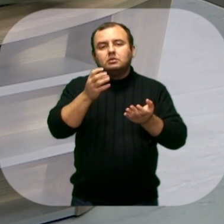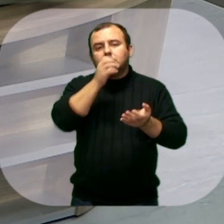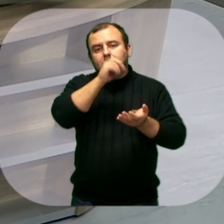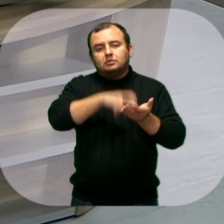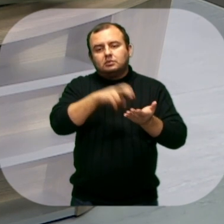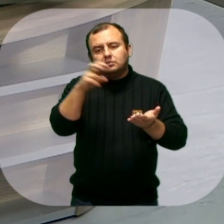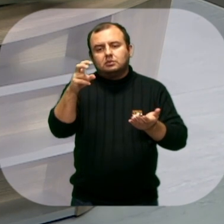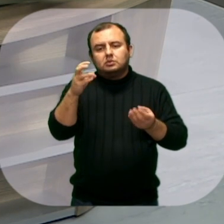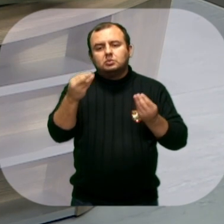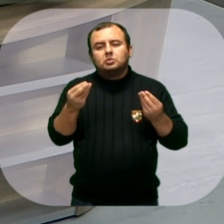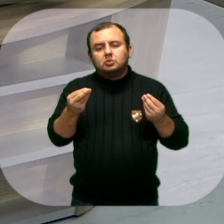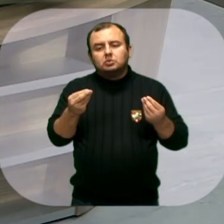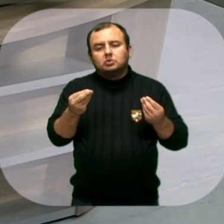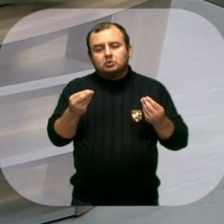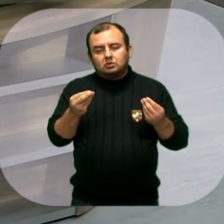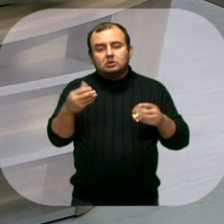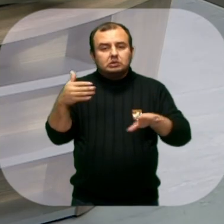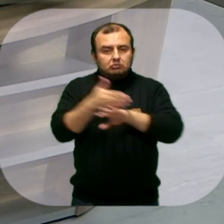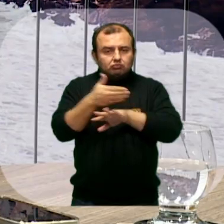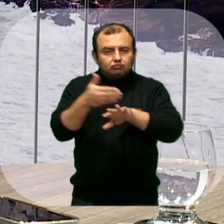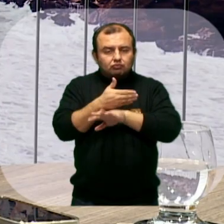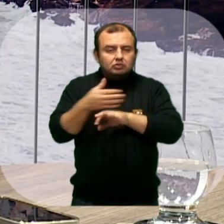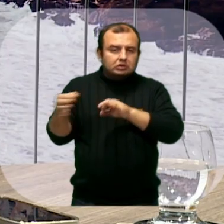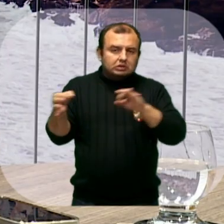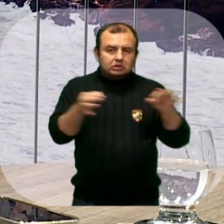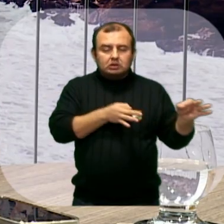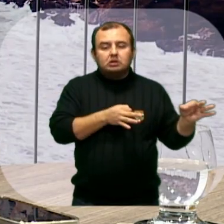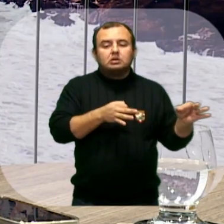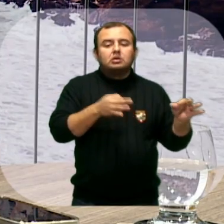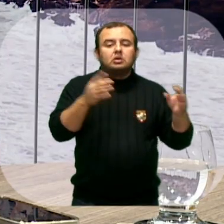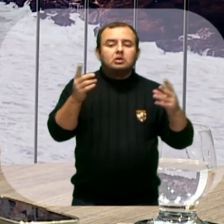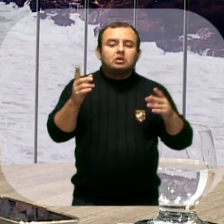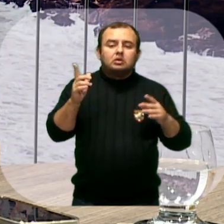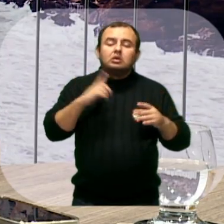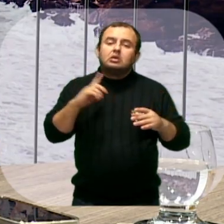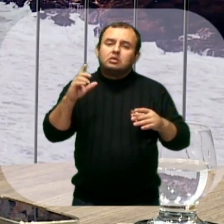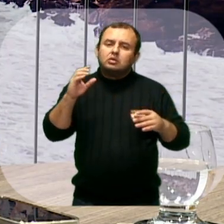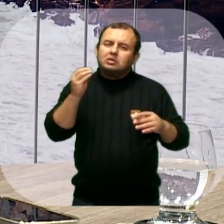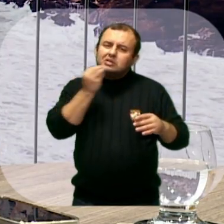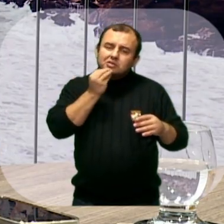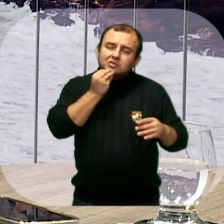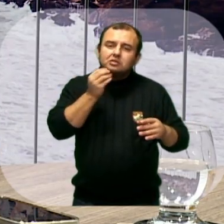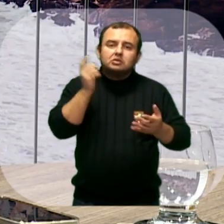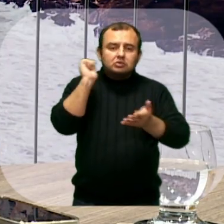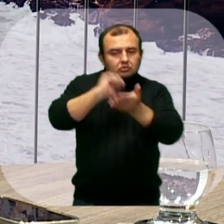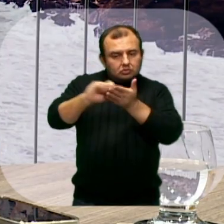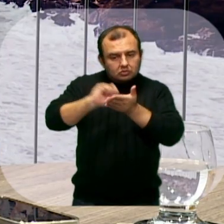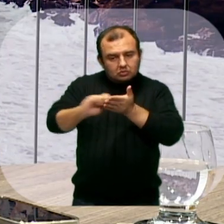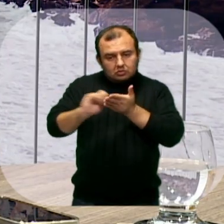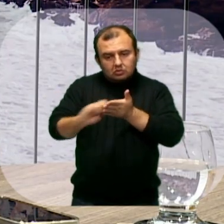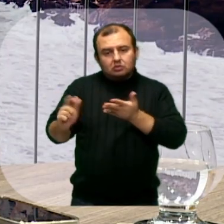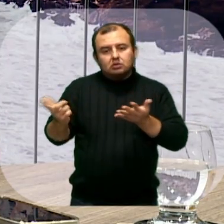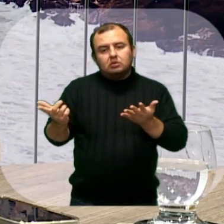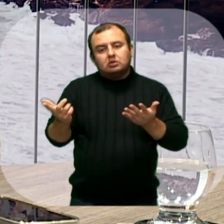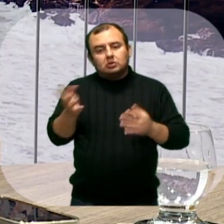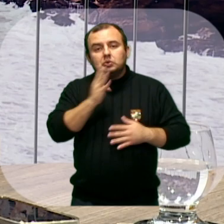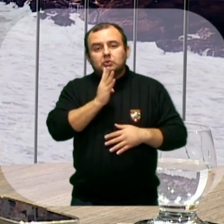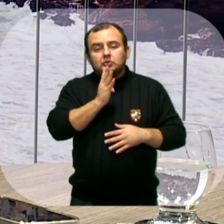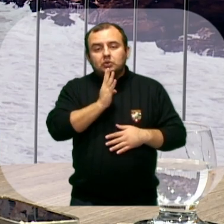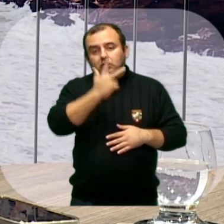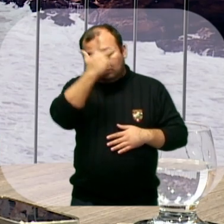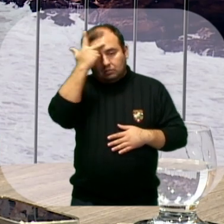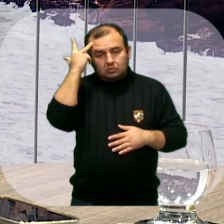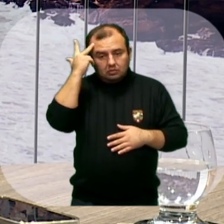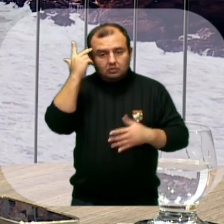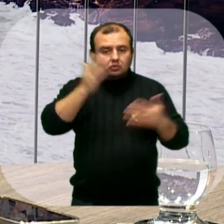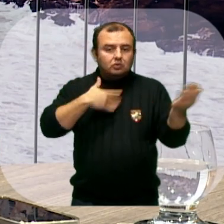muito, digamos assim, bem frequentado pela comunidade, é a chance do autor dar o autógrafo, né? De conhecer as